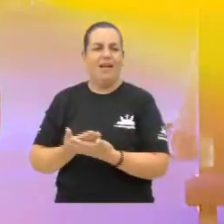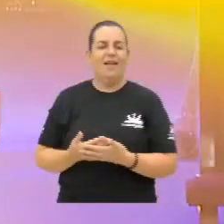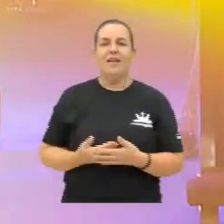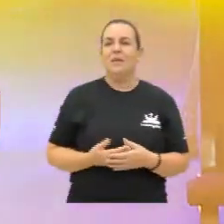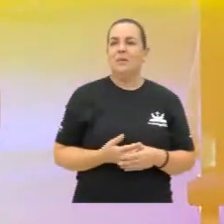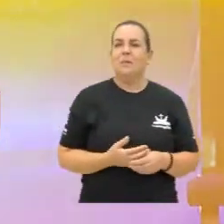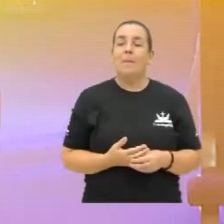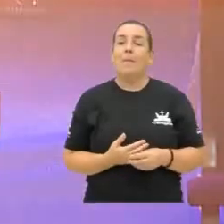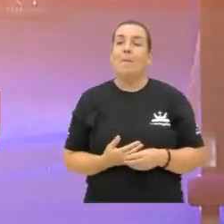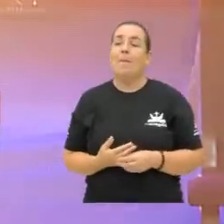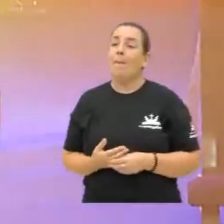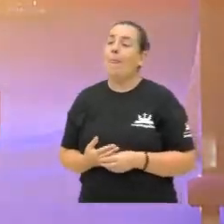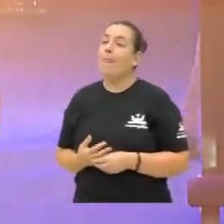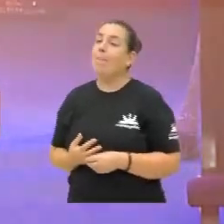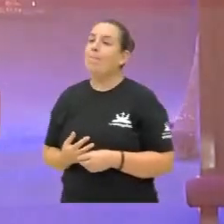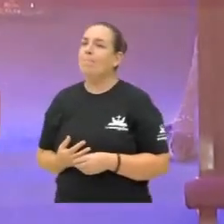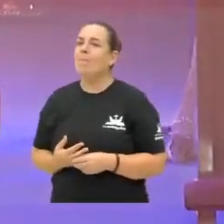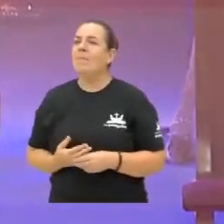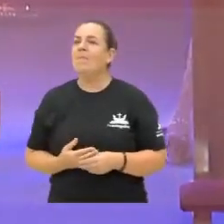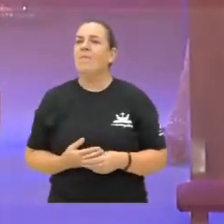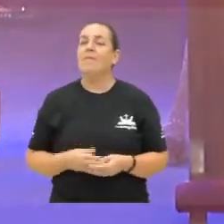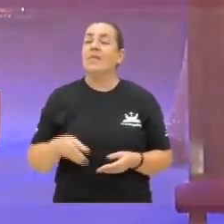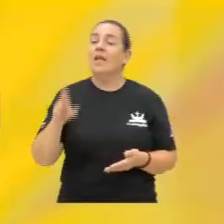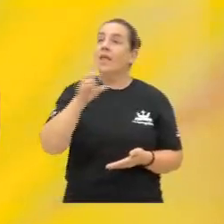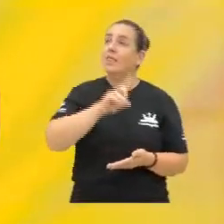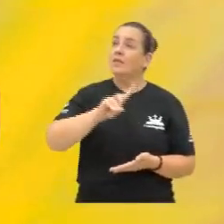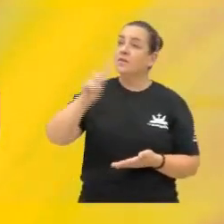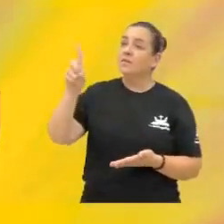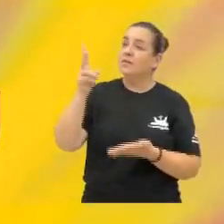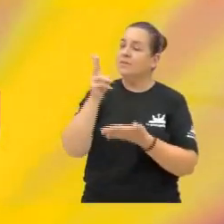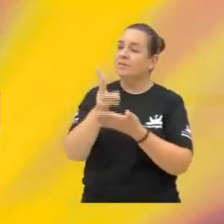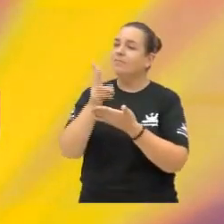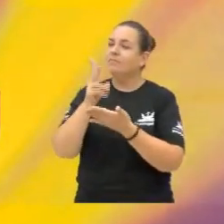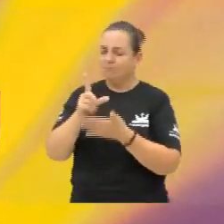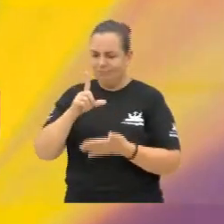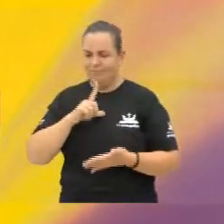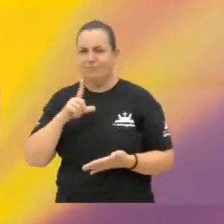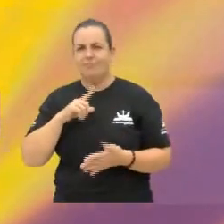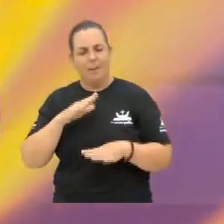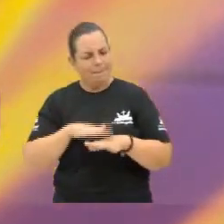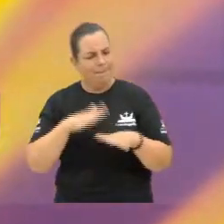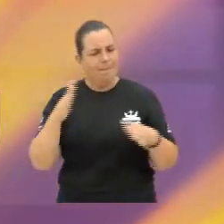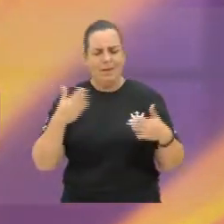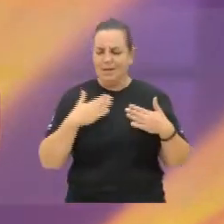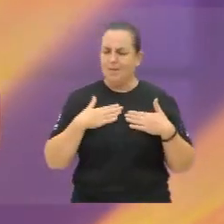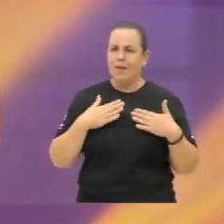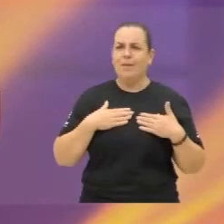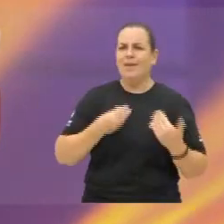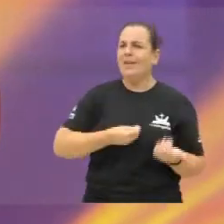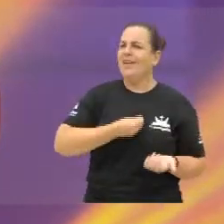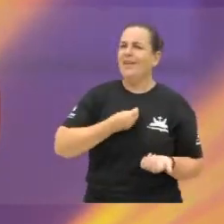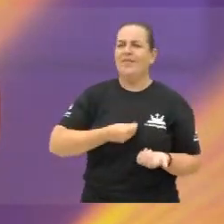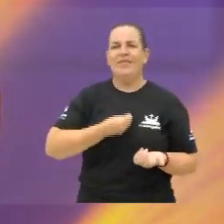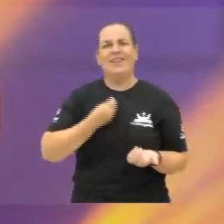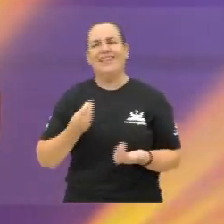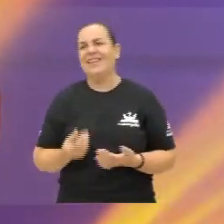acreditar. Creia nisso, Deus sempre tem. Deus sempre tem muito mais pra mim,